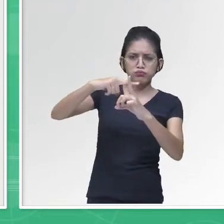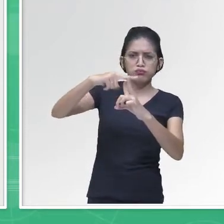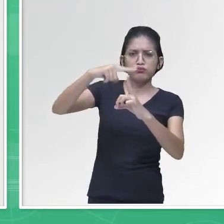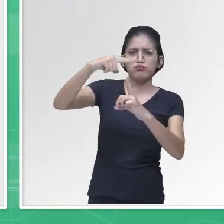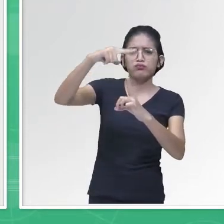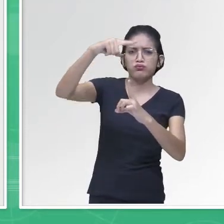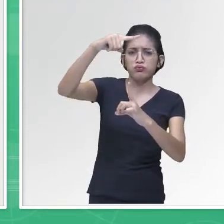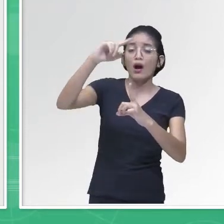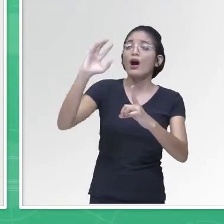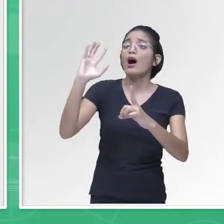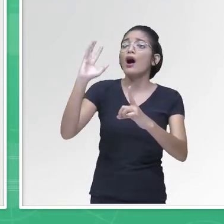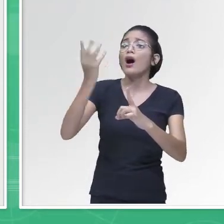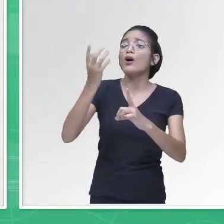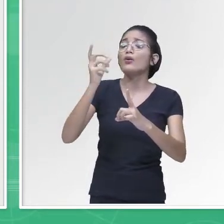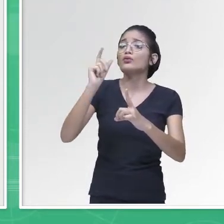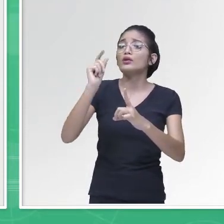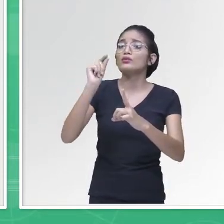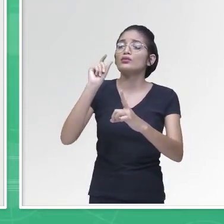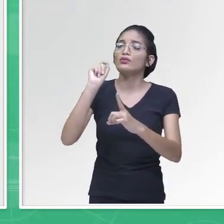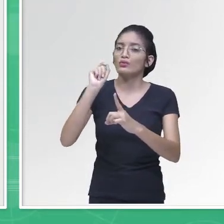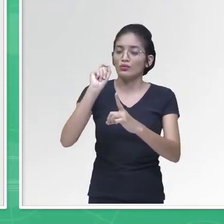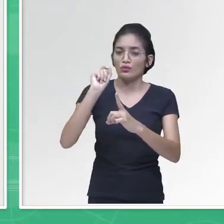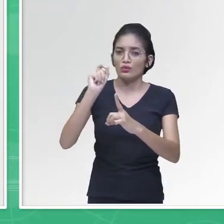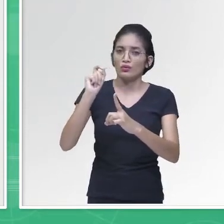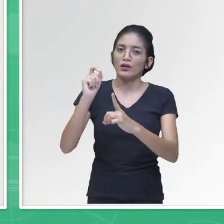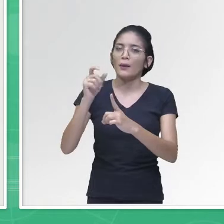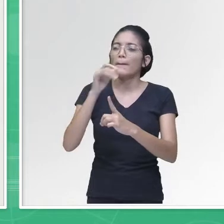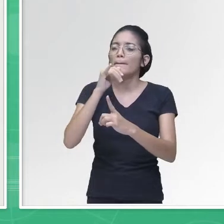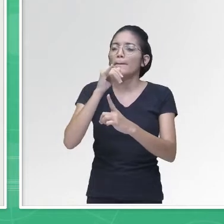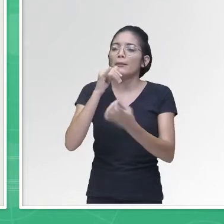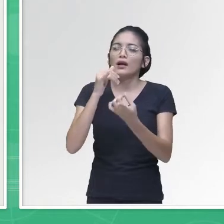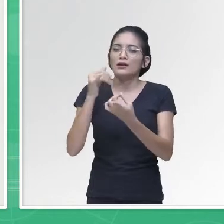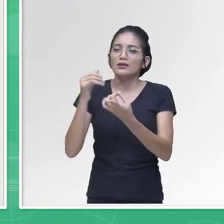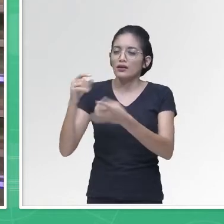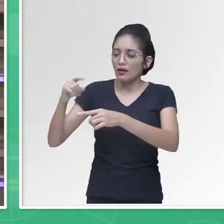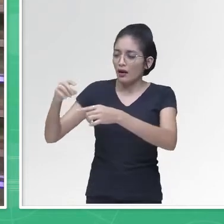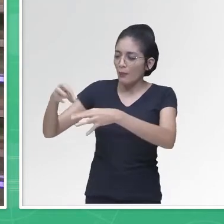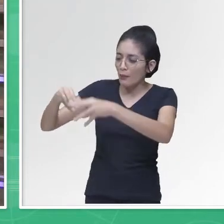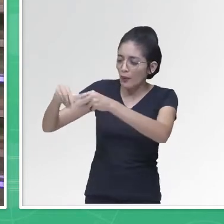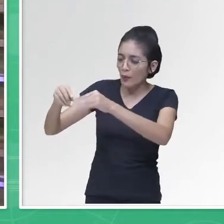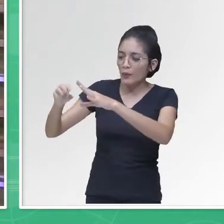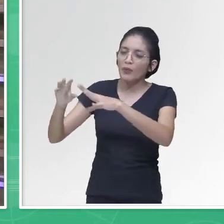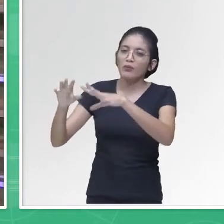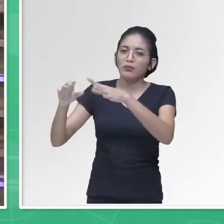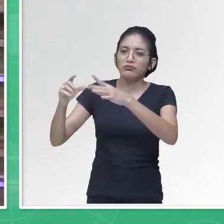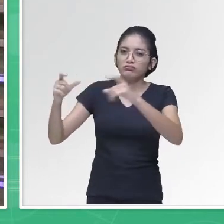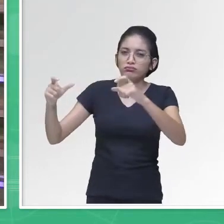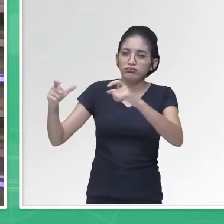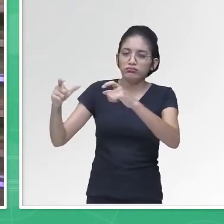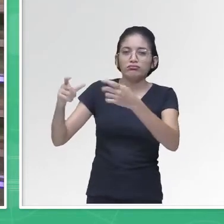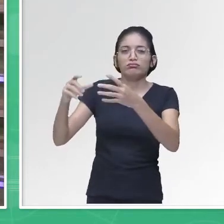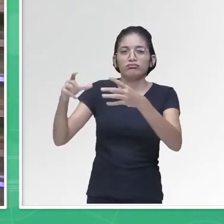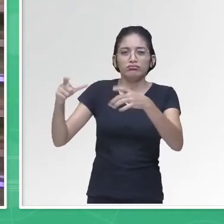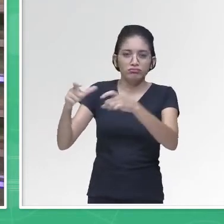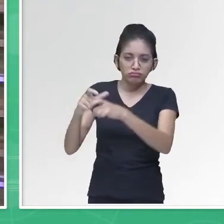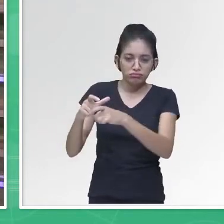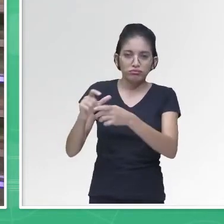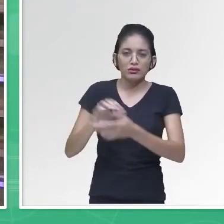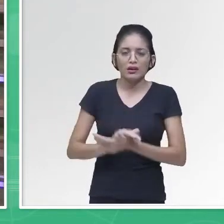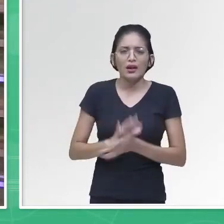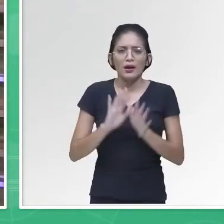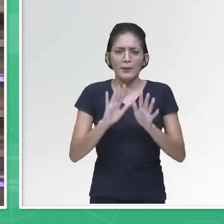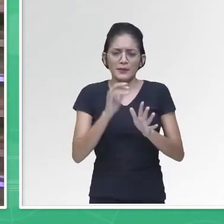que acontece com a minha solubilidade? Diminui. Ah, professora, quer dizer que